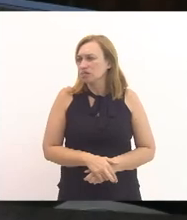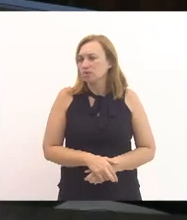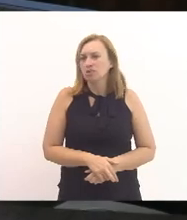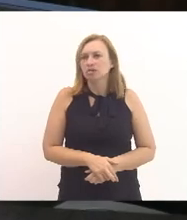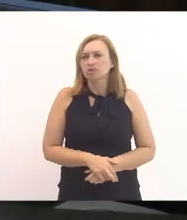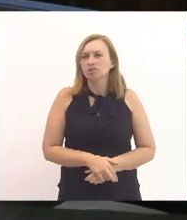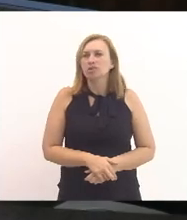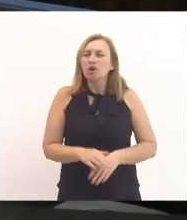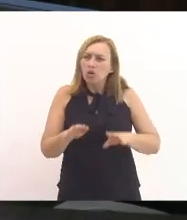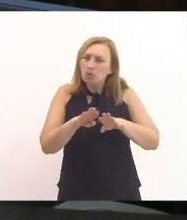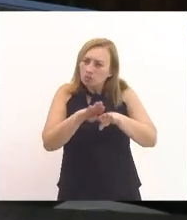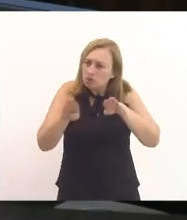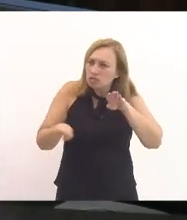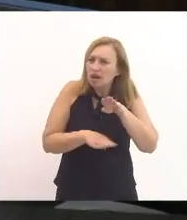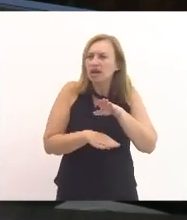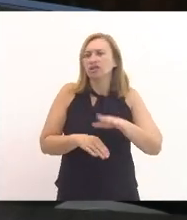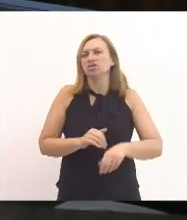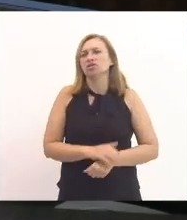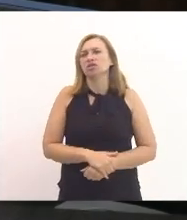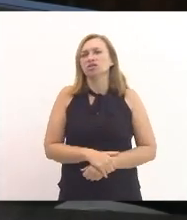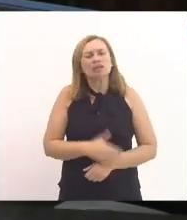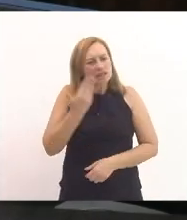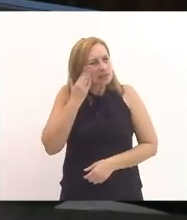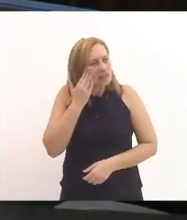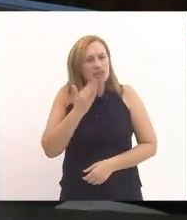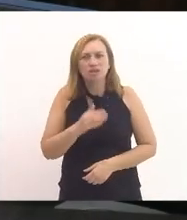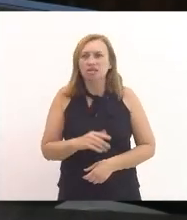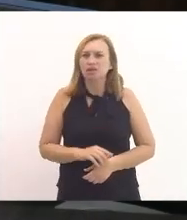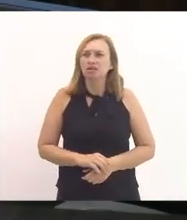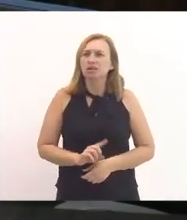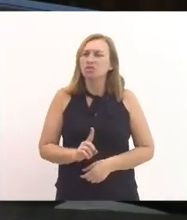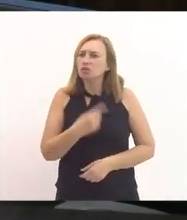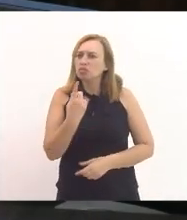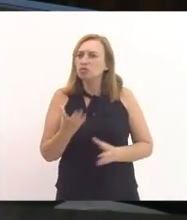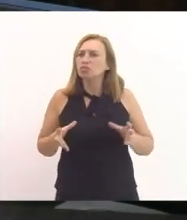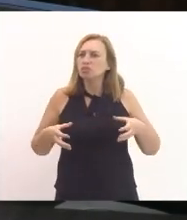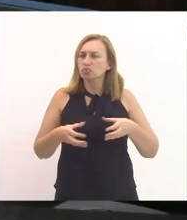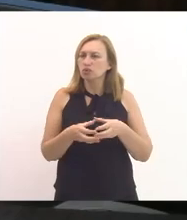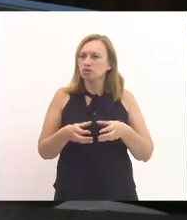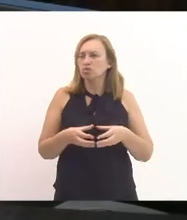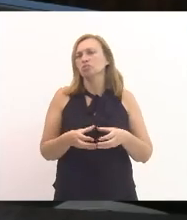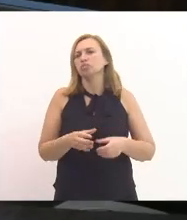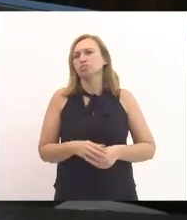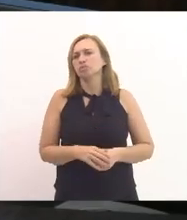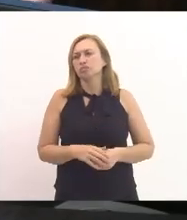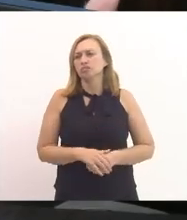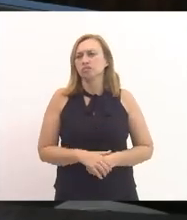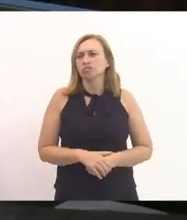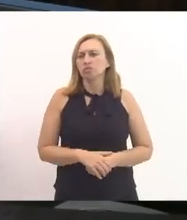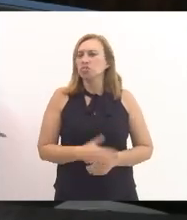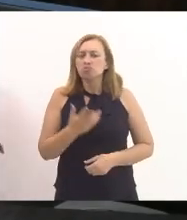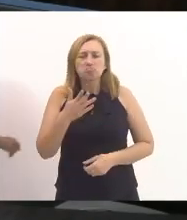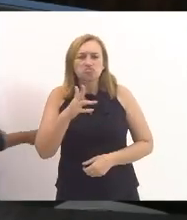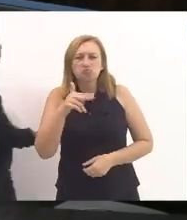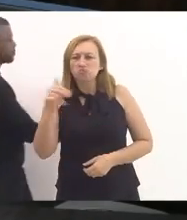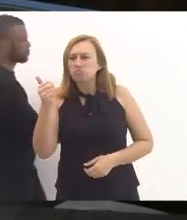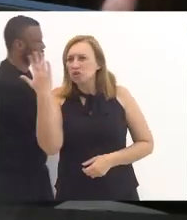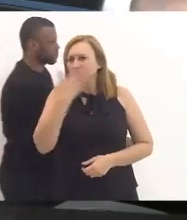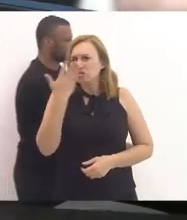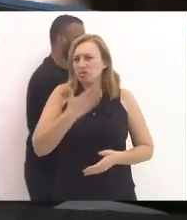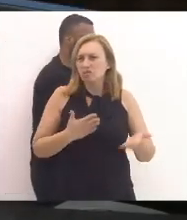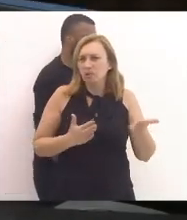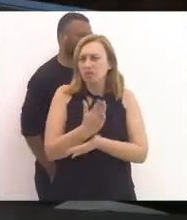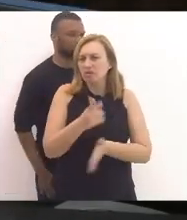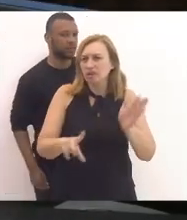humildade entendo isso a única classe que briga para dentro é a gente nunca vi isso quando nós